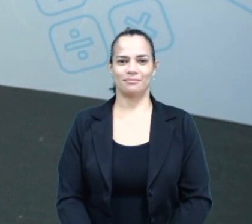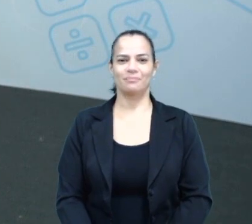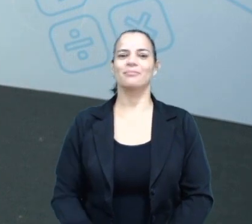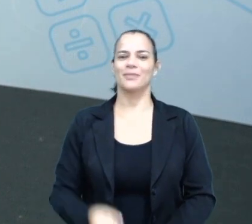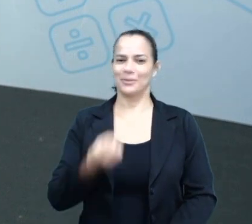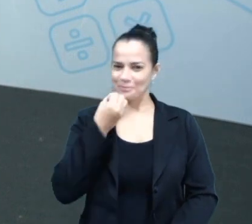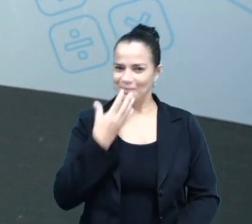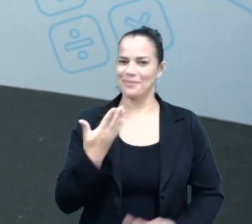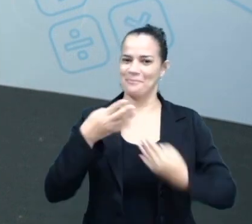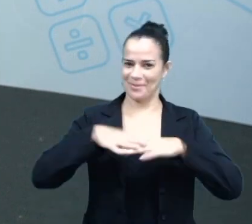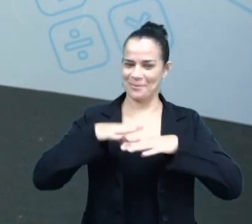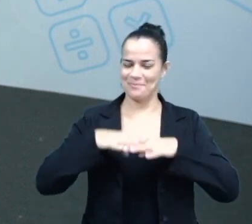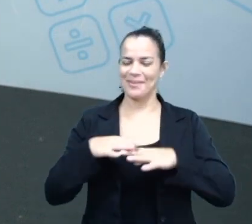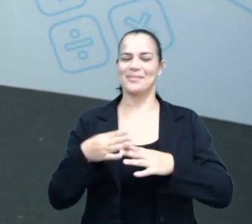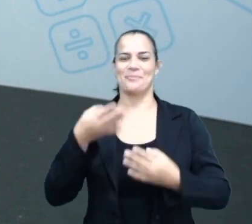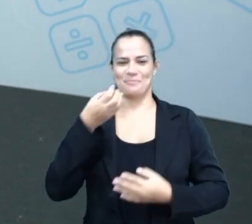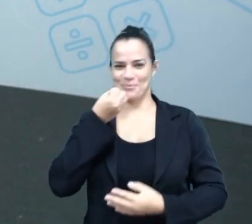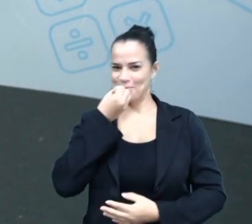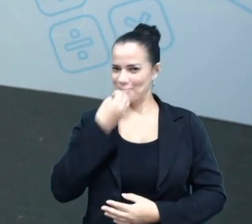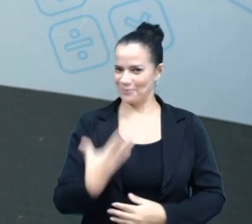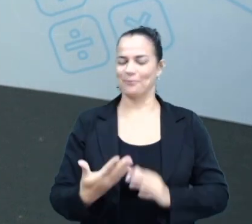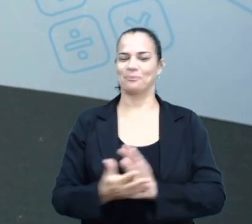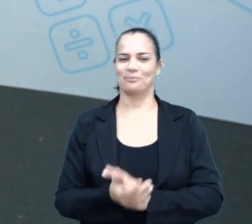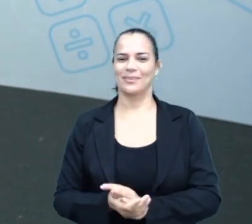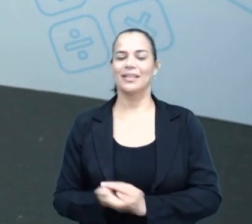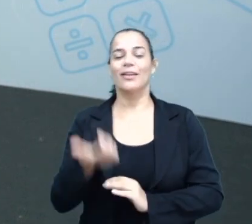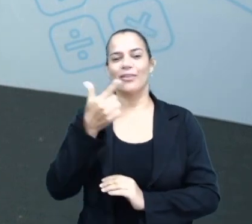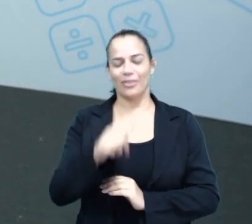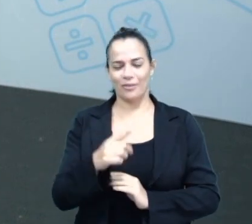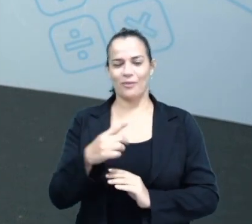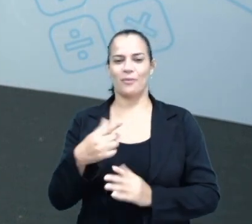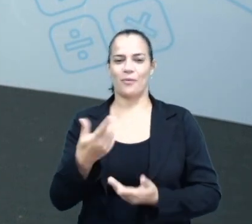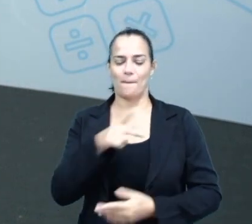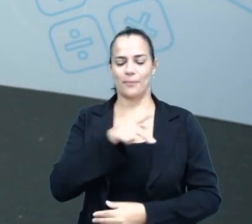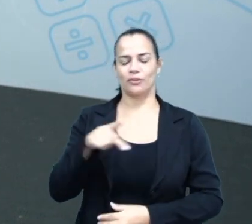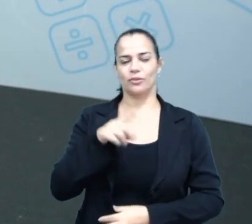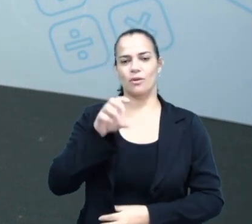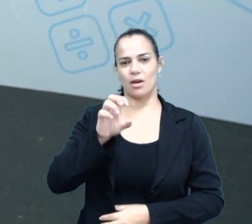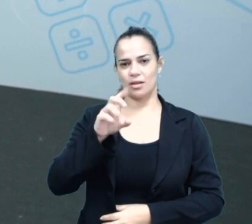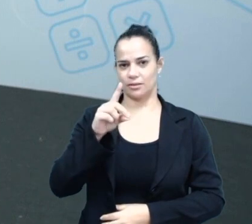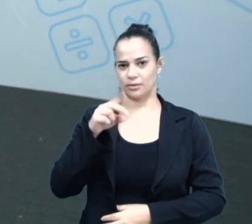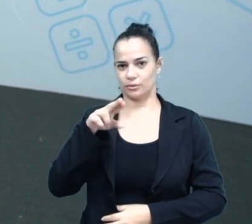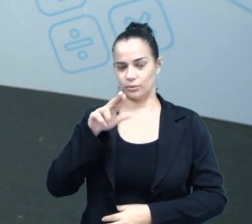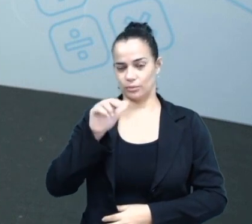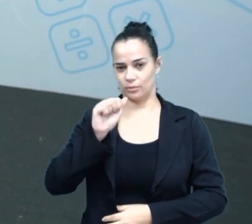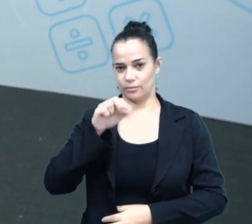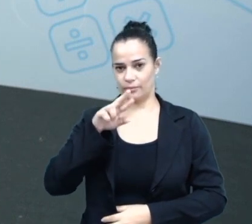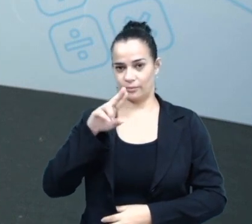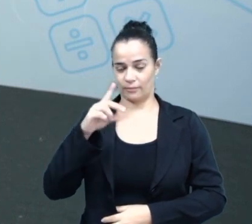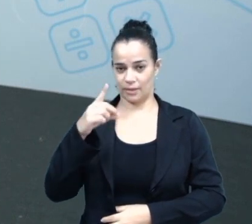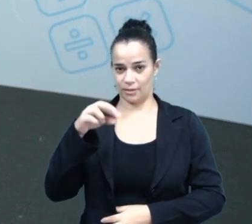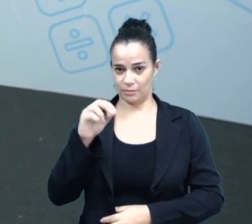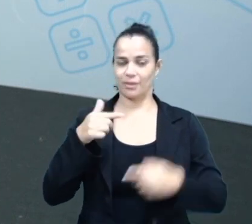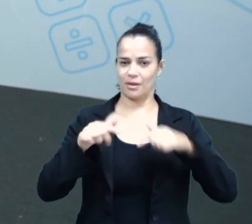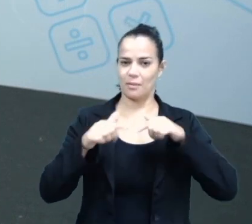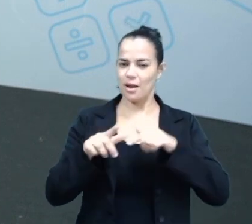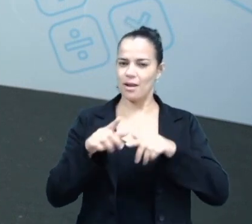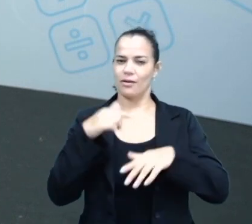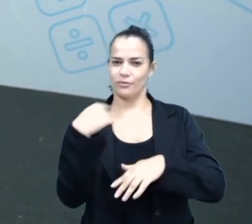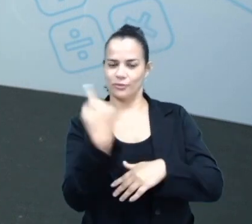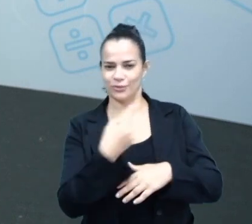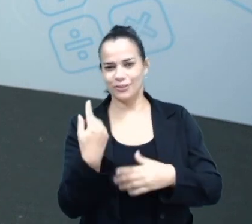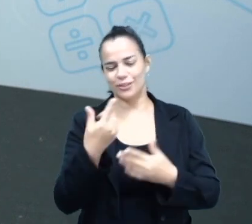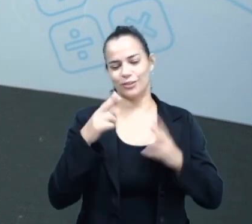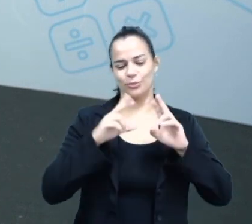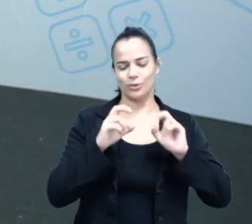aí, pessoal, matemática é bom demais. Mais uma vez aqui o professor Eduardo para trabalhar com vocês um tema muito